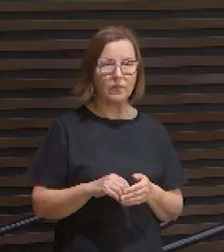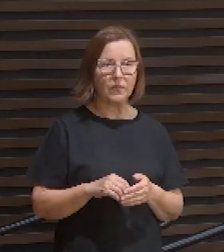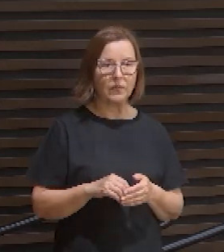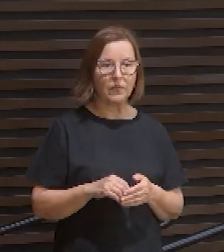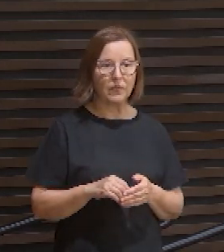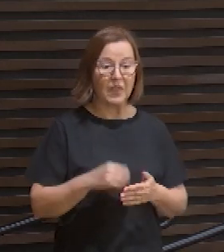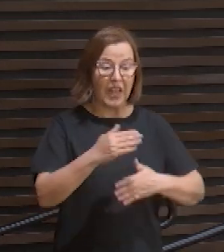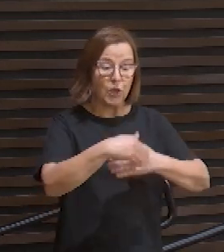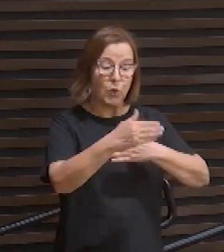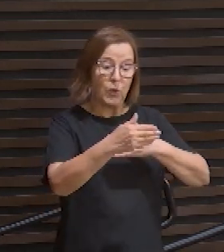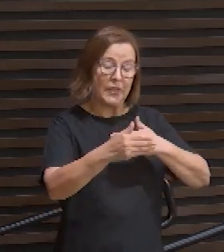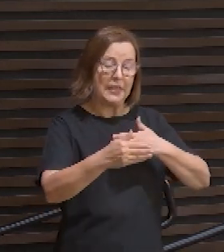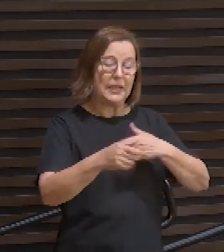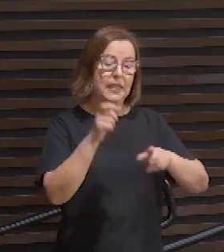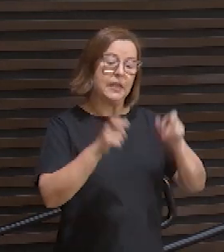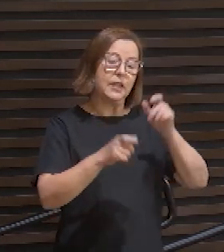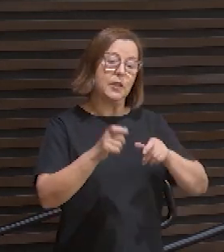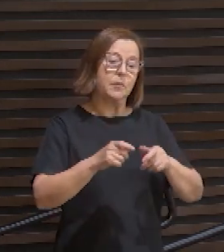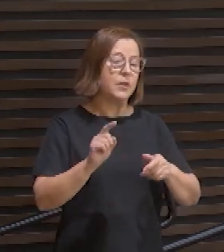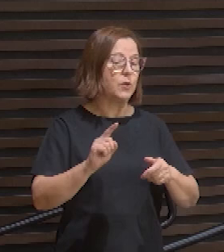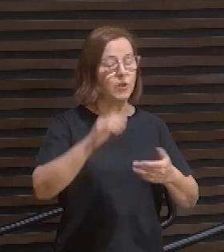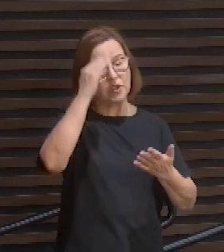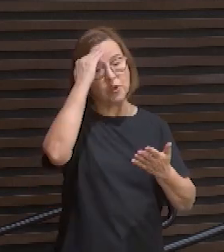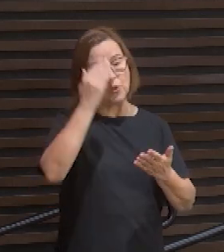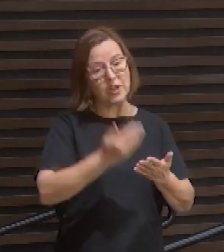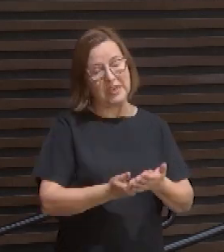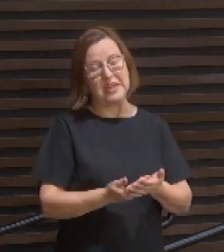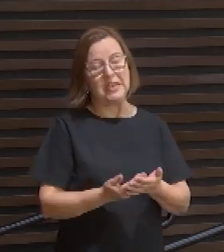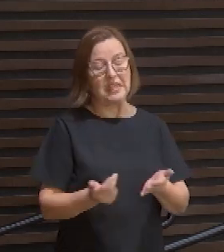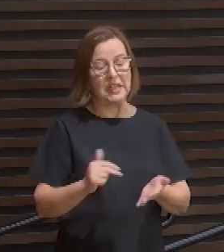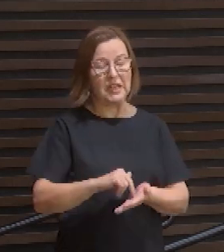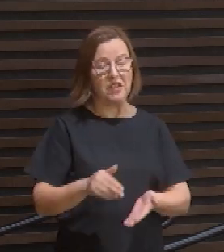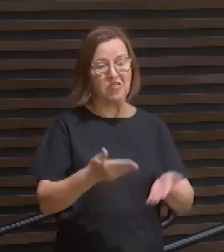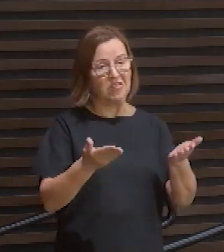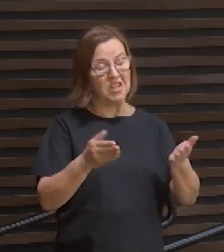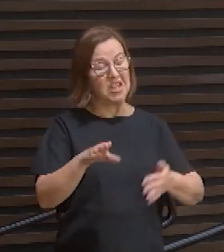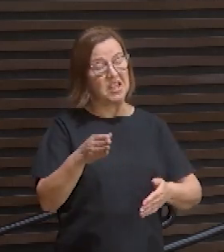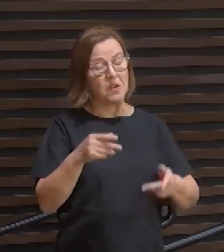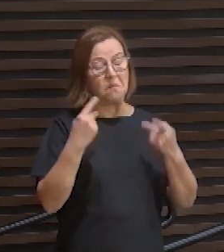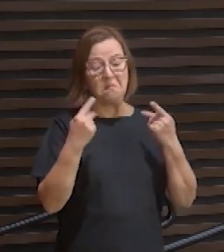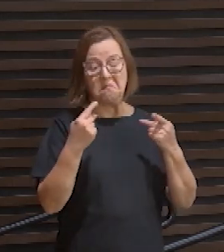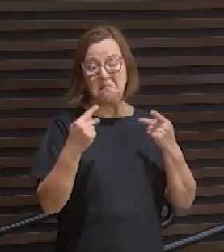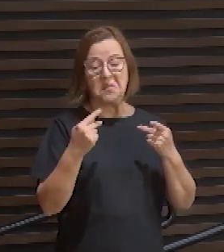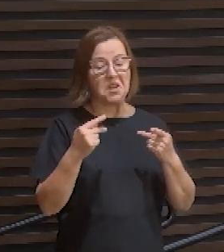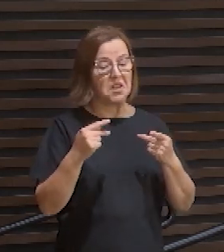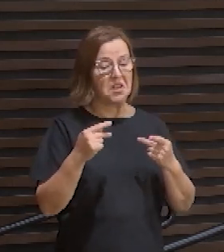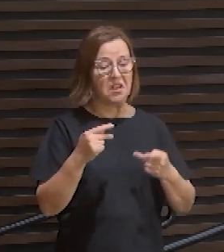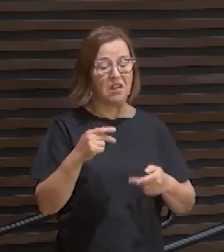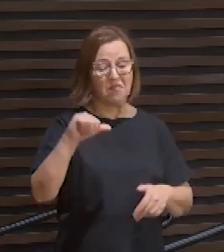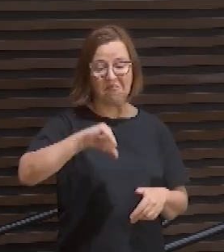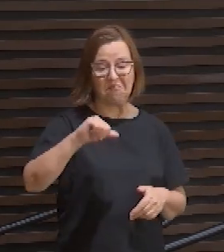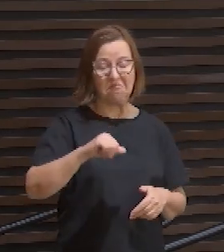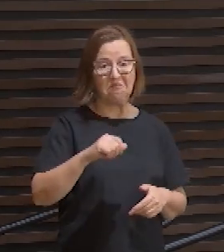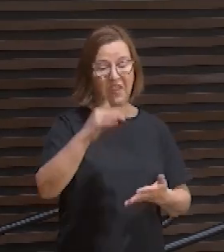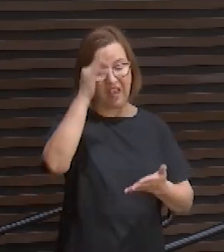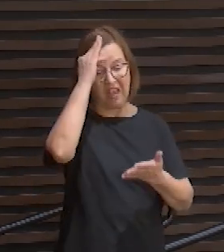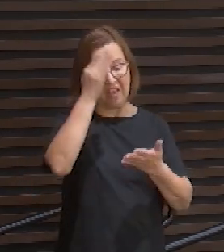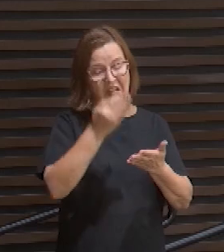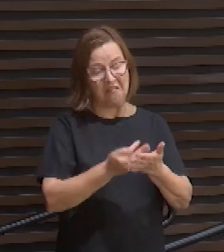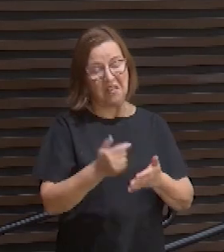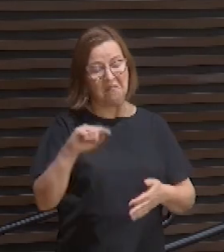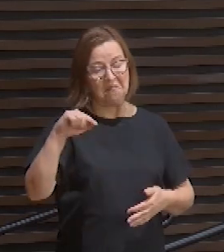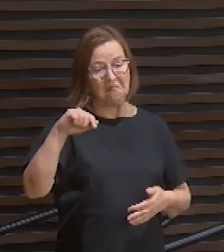Cristo não ressuscitou, a fé é inútil, a pregação é inútil e os apóstolos são todos mentirosos. Só que além